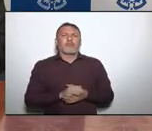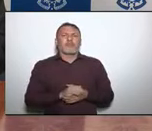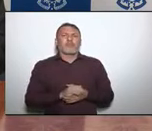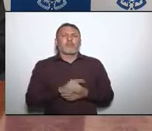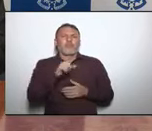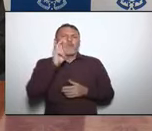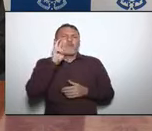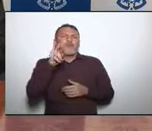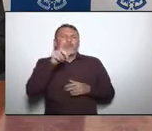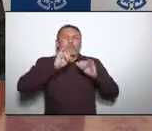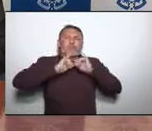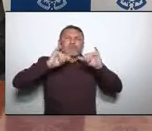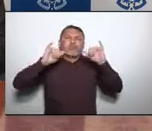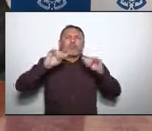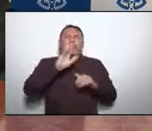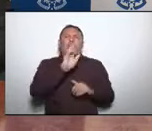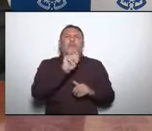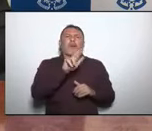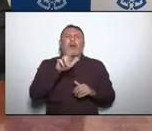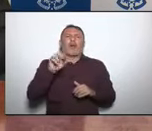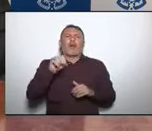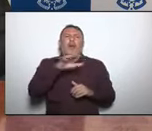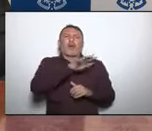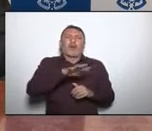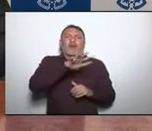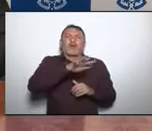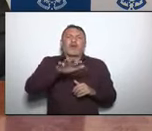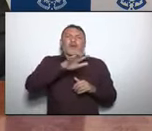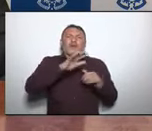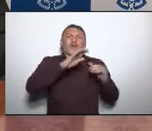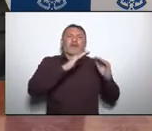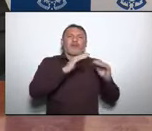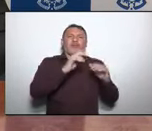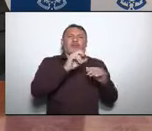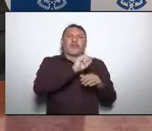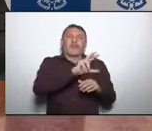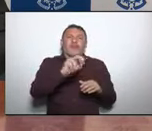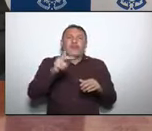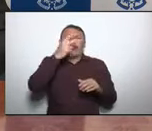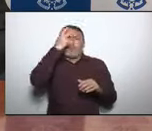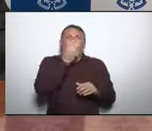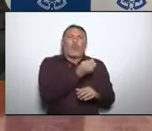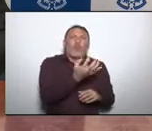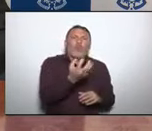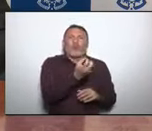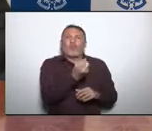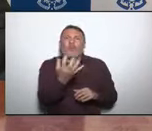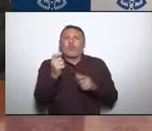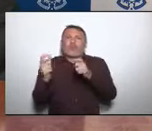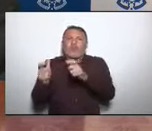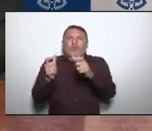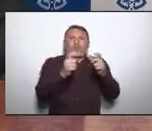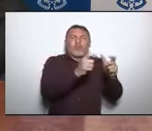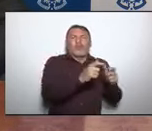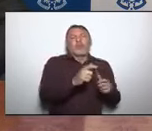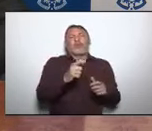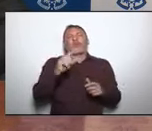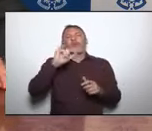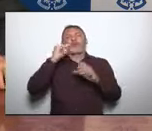bairros. Jardim Camburi é o bairro que tem mais aí, pessoas com coronavírus, casos de coronavírus. A gente também tem Praia da Costa, tem